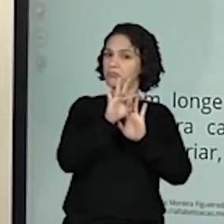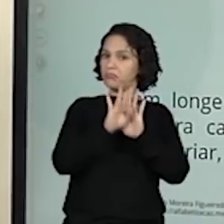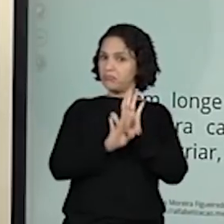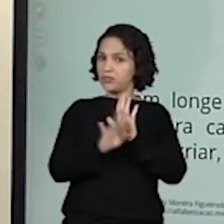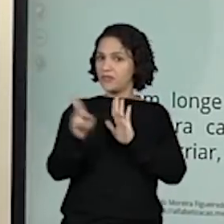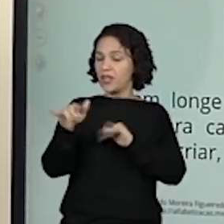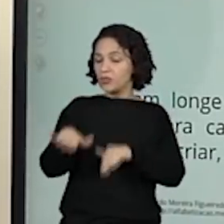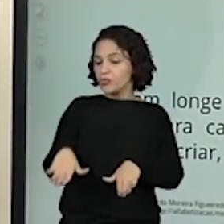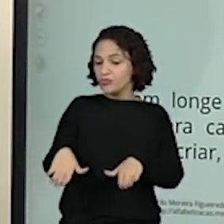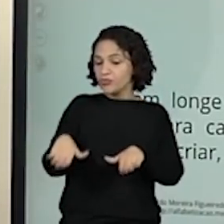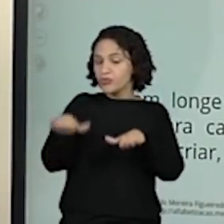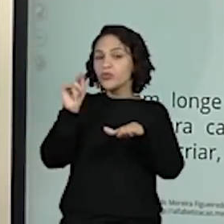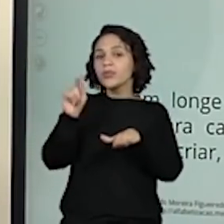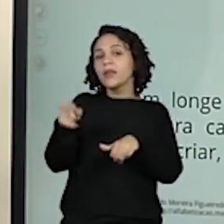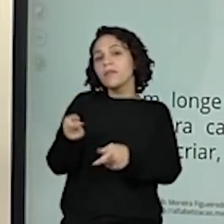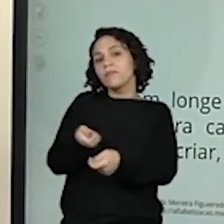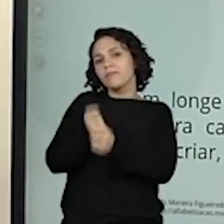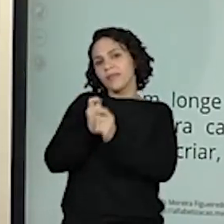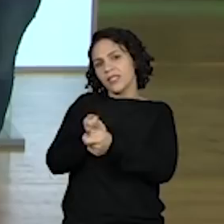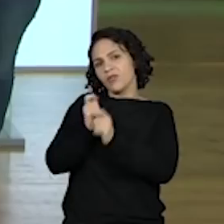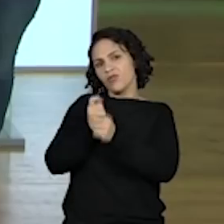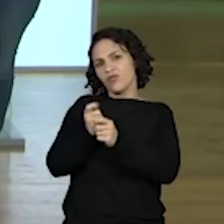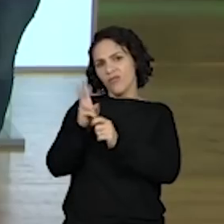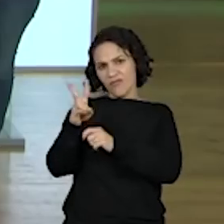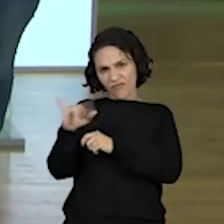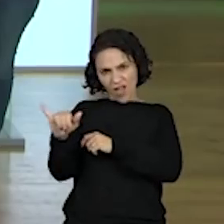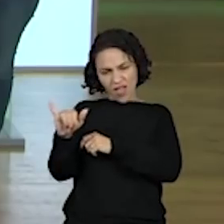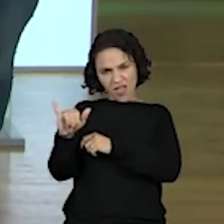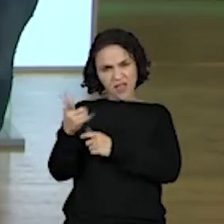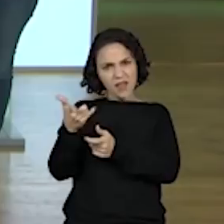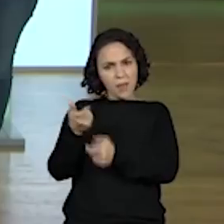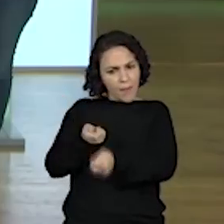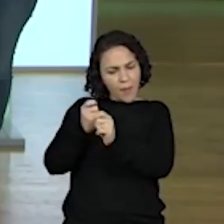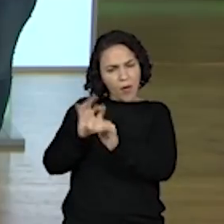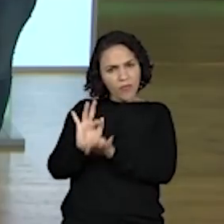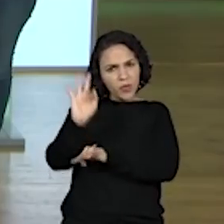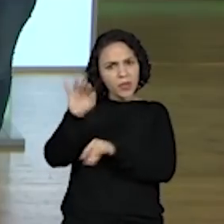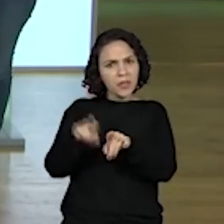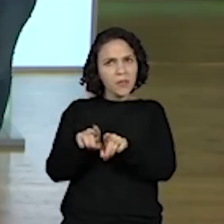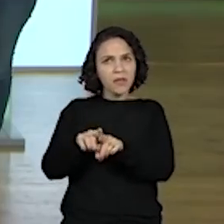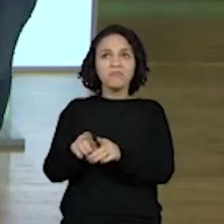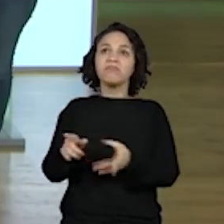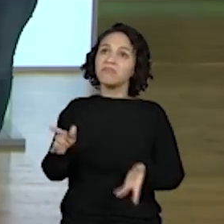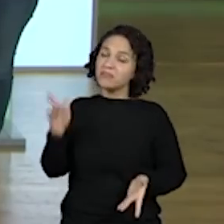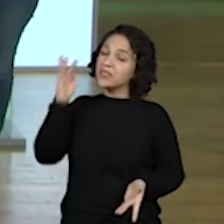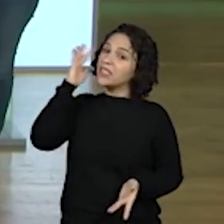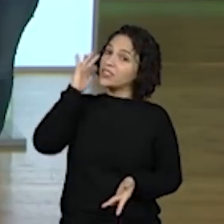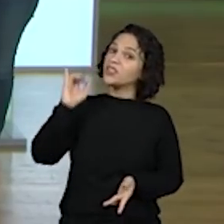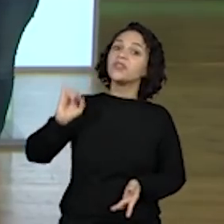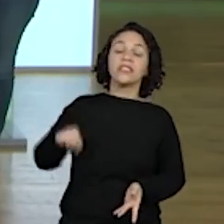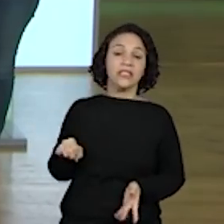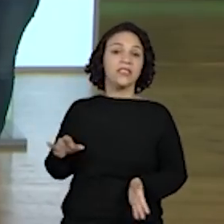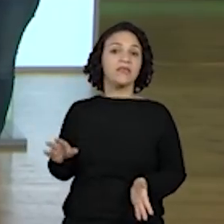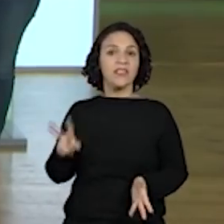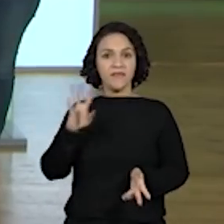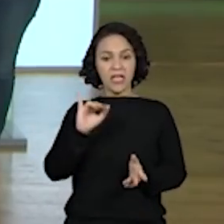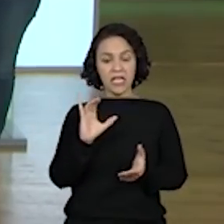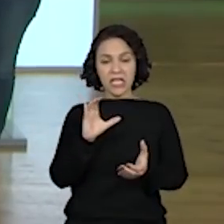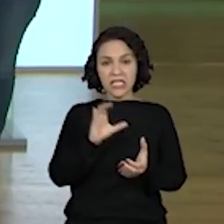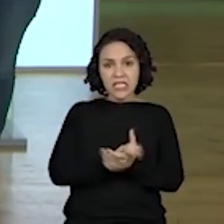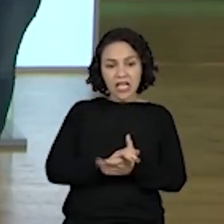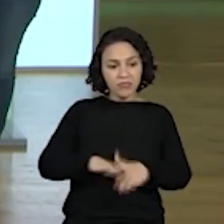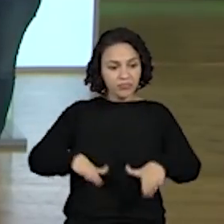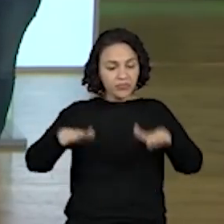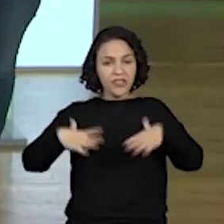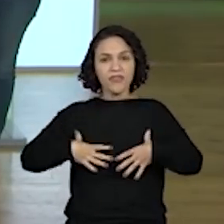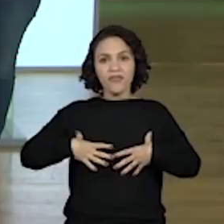ser criada por pescadores. Será que ela vai se tornar aí uma pescadora também? Acredito que sim, né? Será que ela vai se casar e ter filhos e